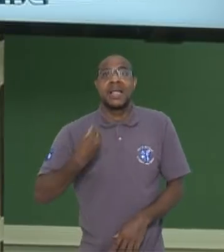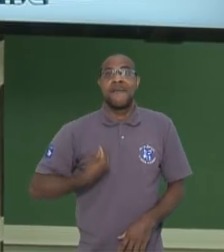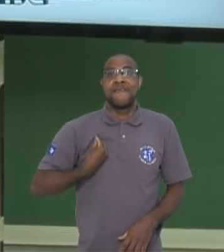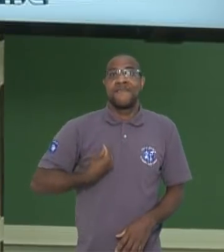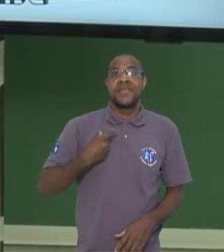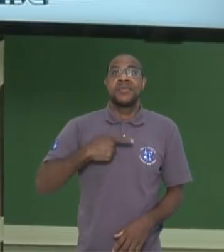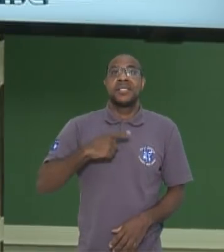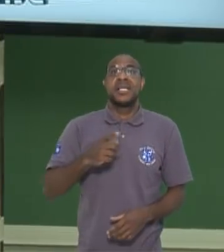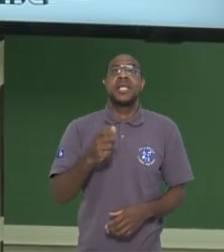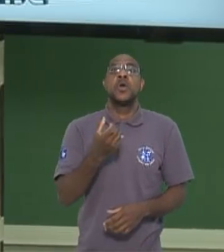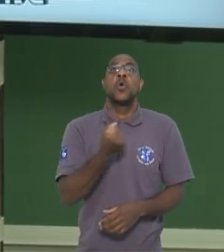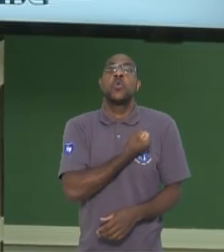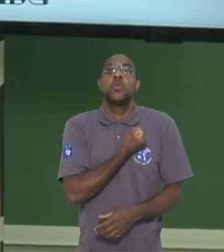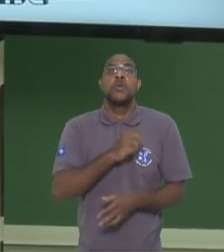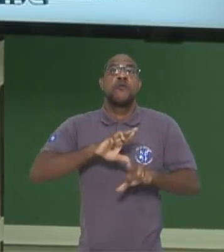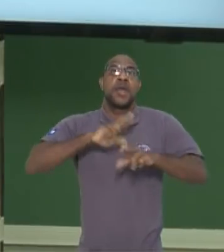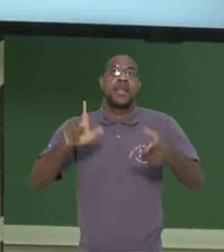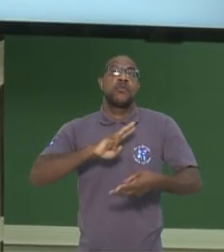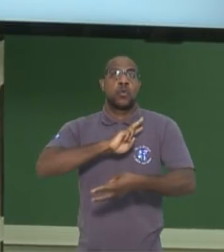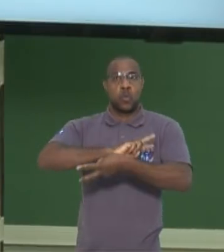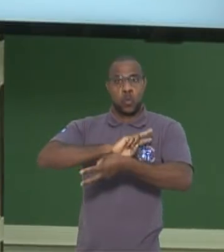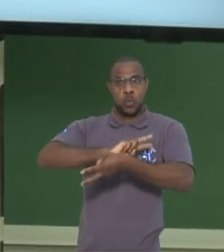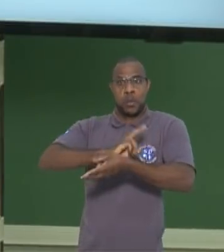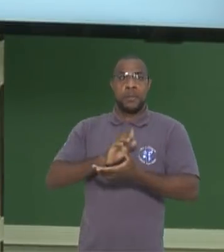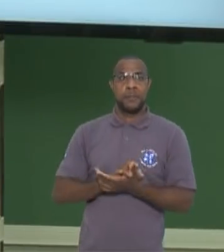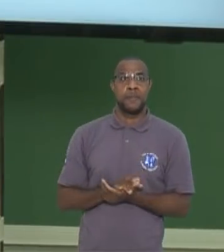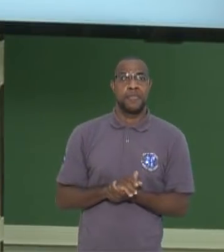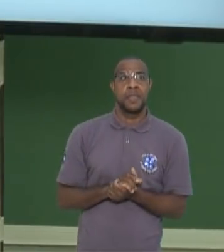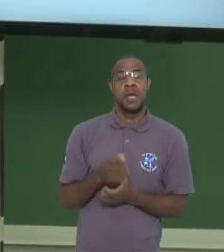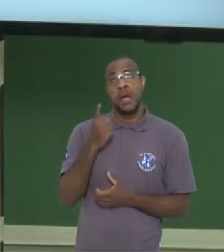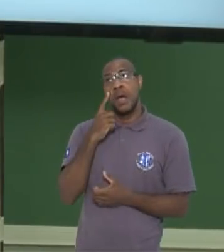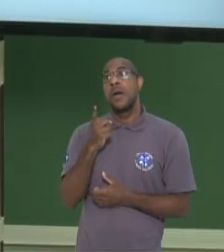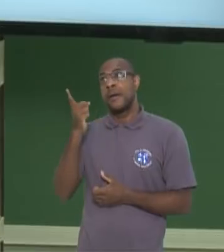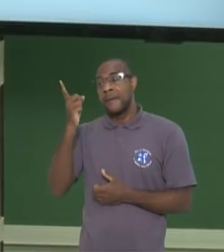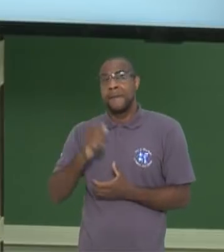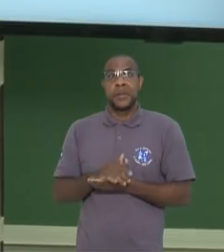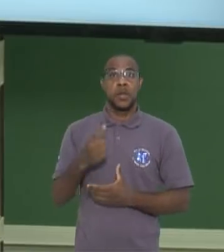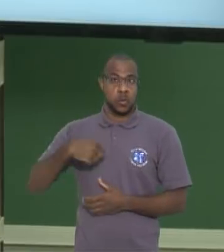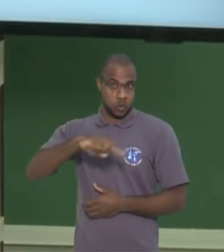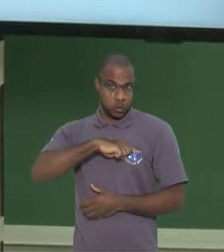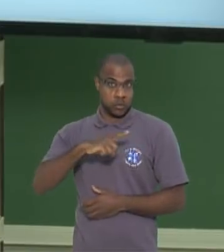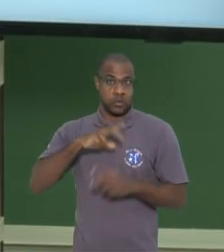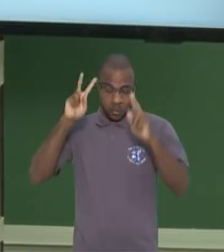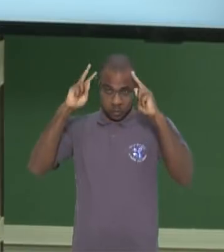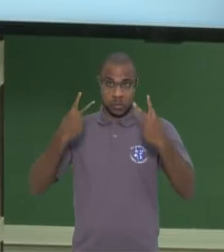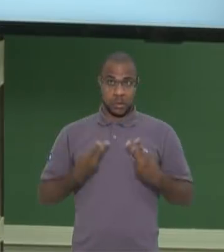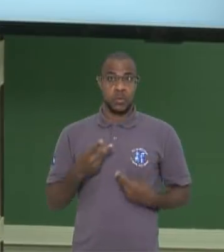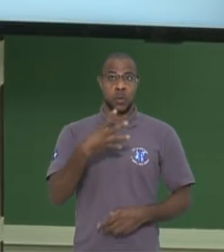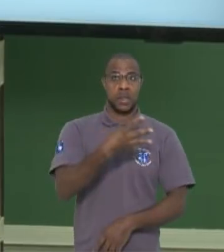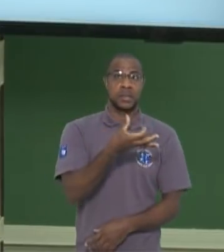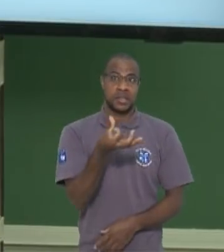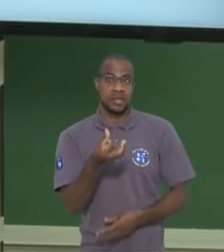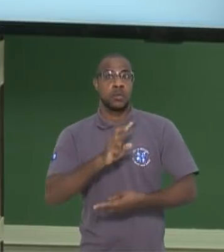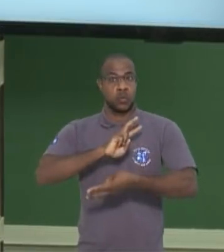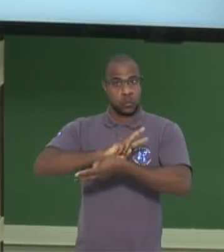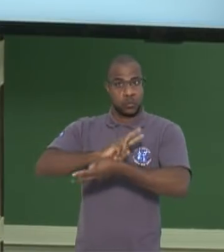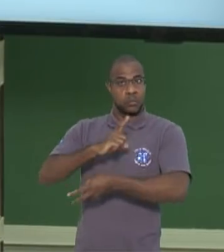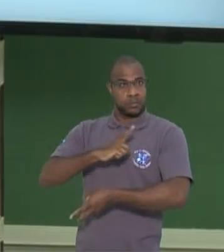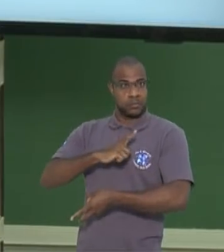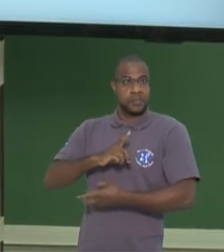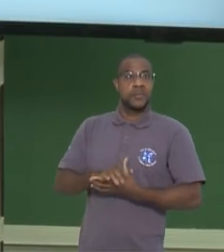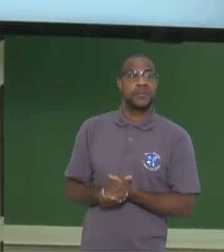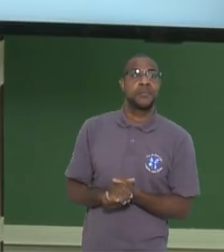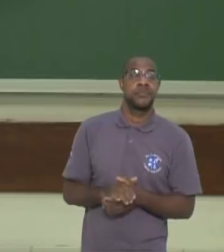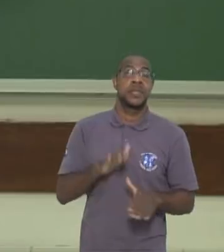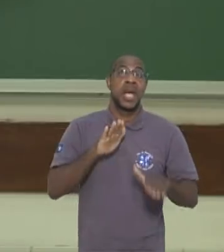a complexidade da espécie, ok? Então a gente já viu que o nosso é 46 cromossomos. Porém, algumas vezes a gente pode sofrer